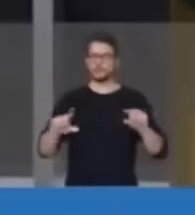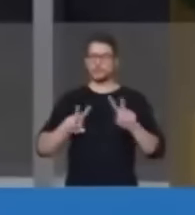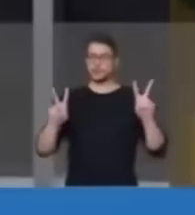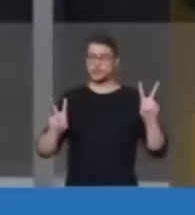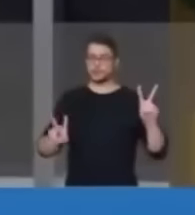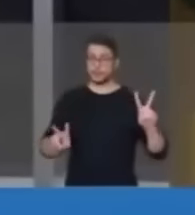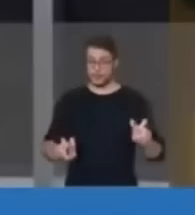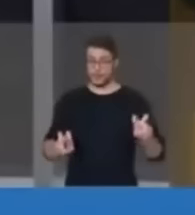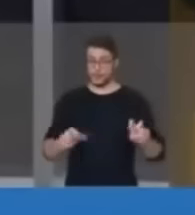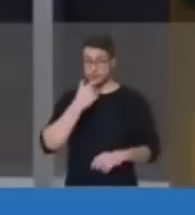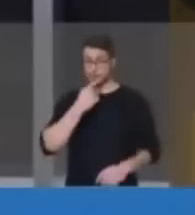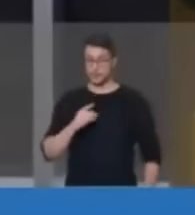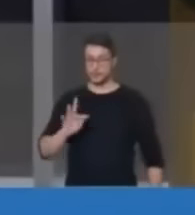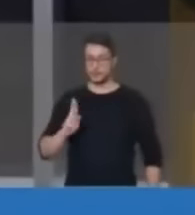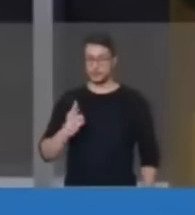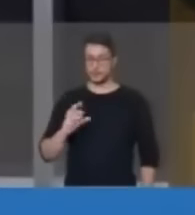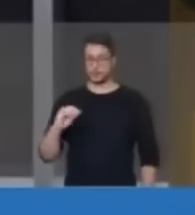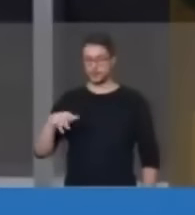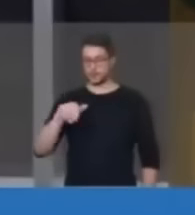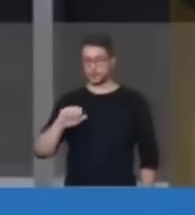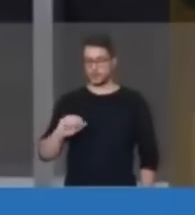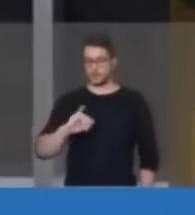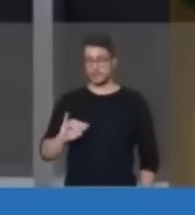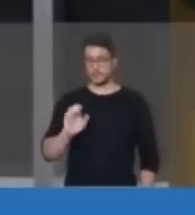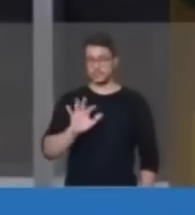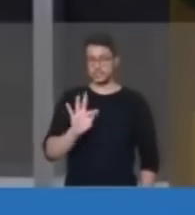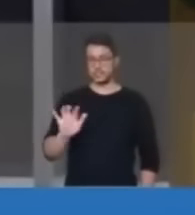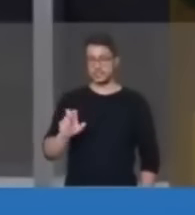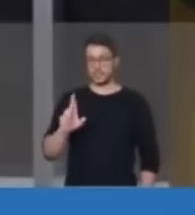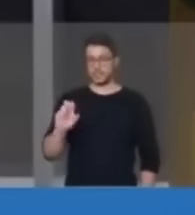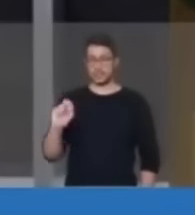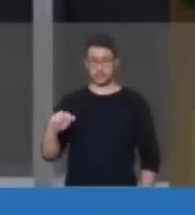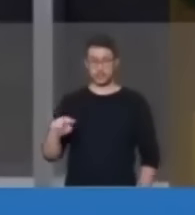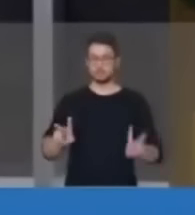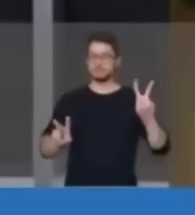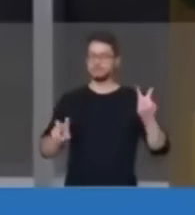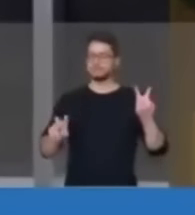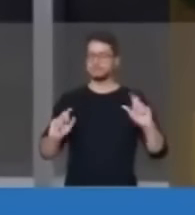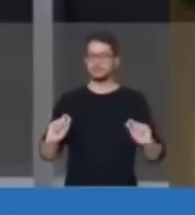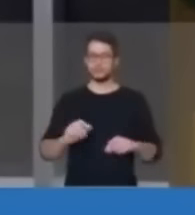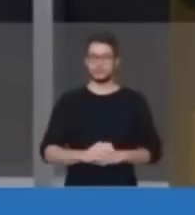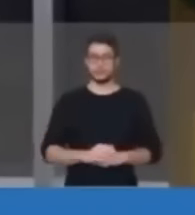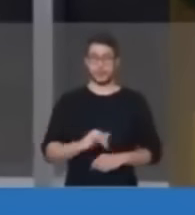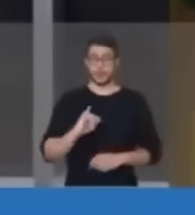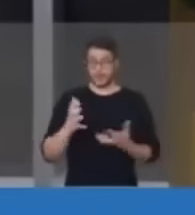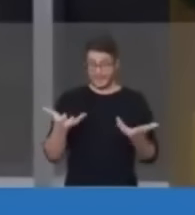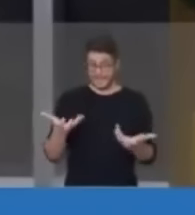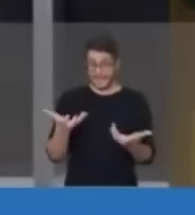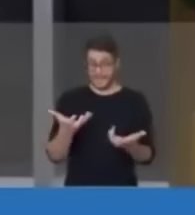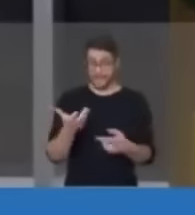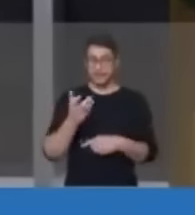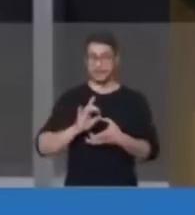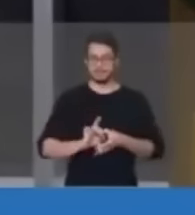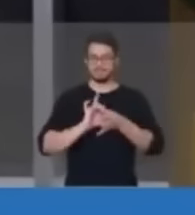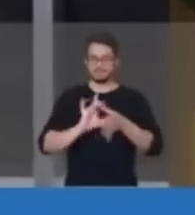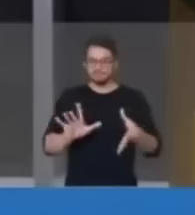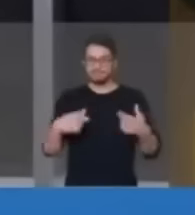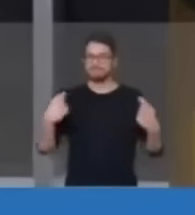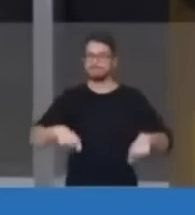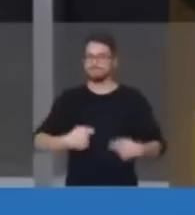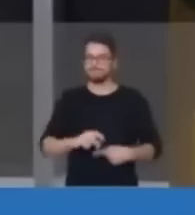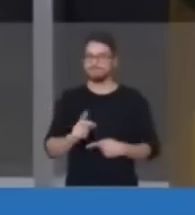Thomas Jefferson e ele disse o preço da liberdade é a eterna vigilância eu acho que pro Brasil cabe dizer que